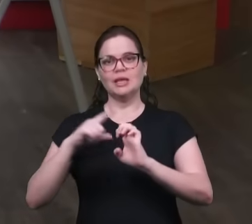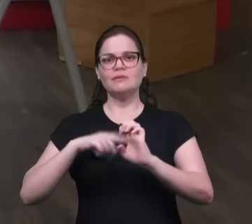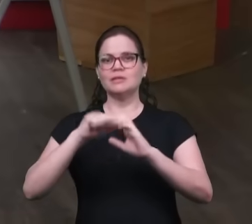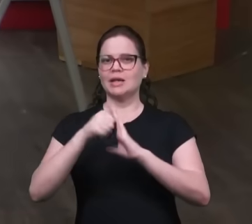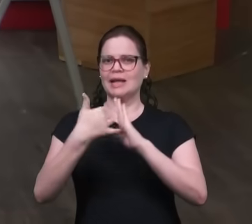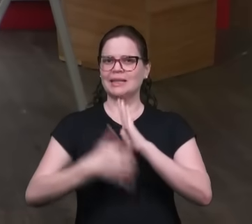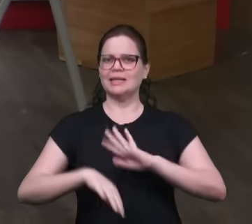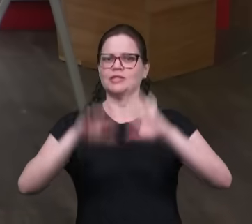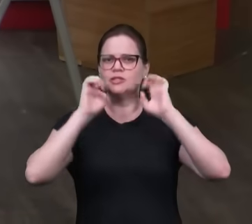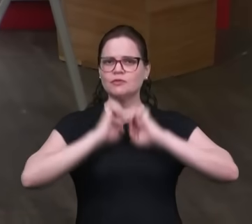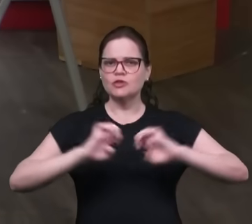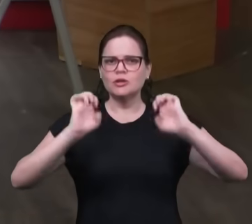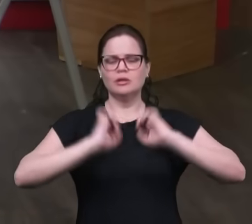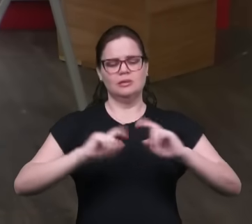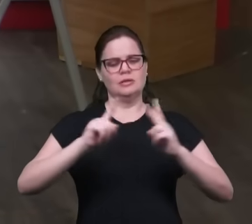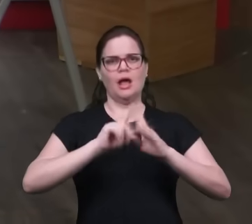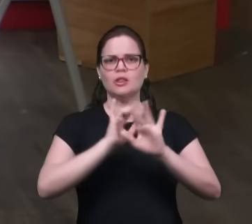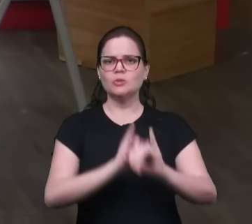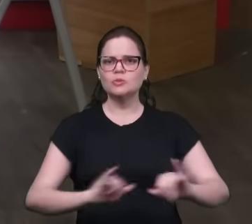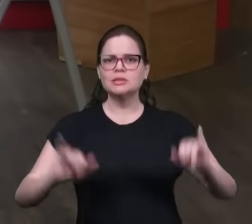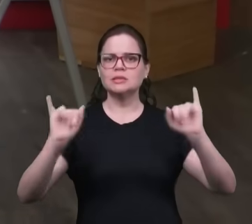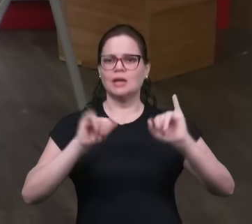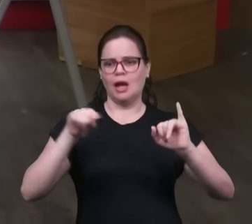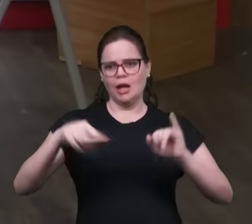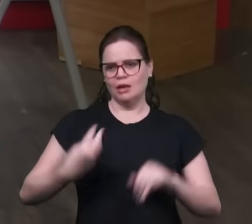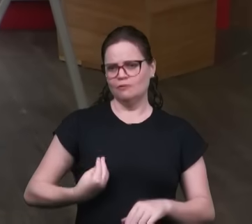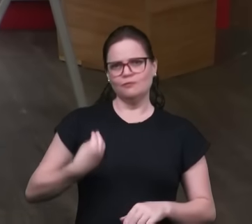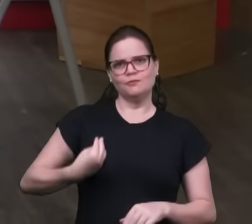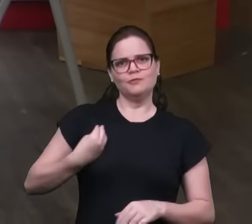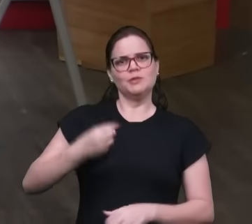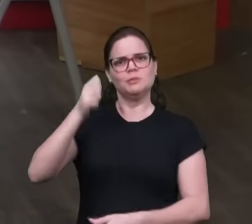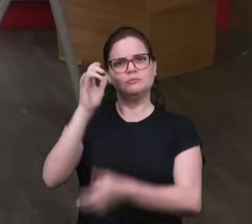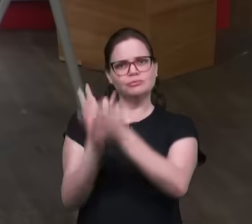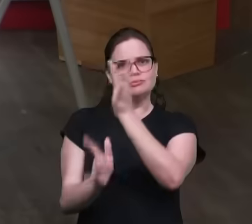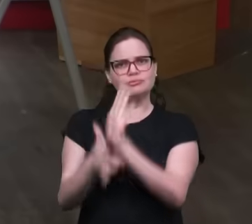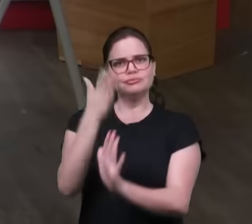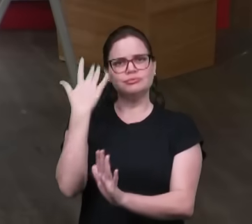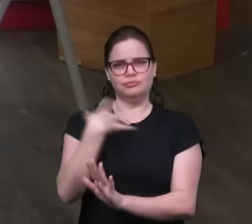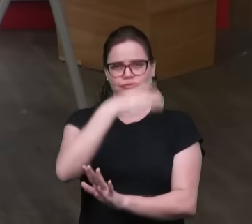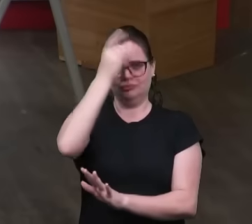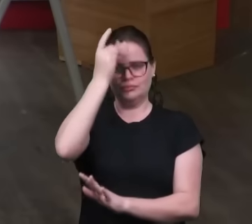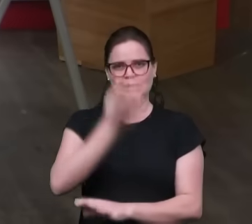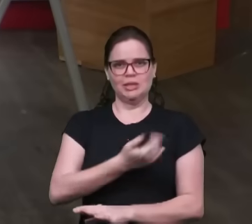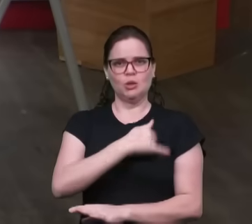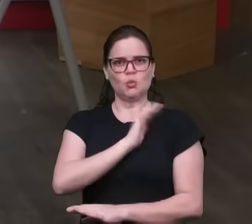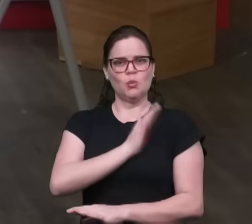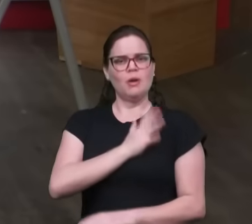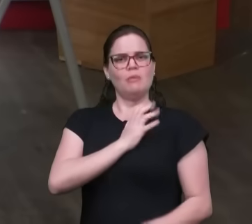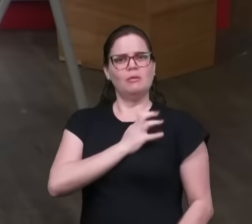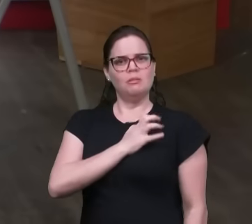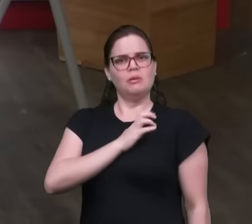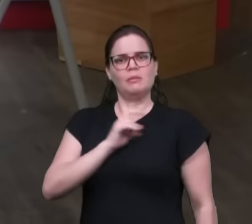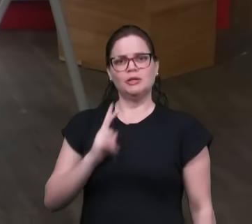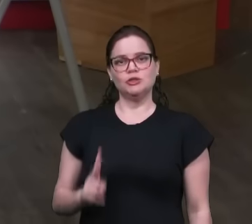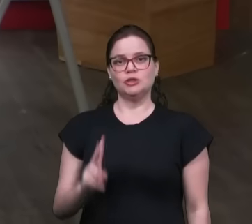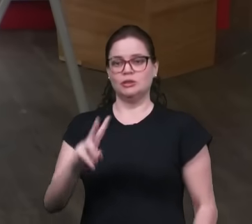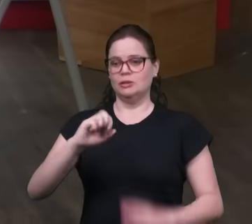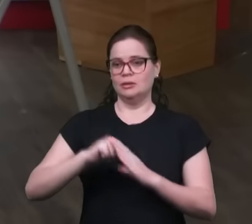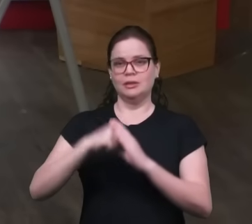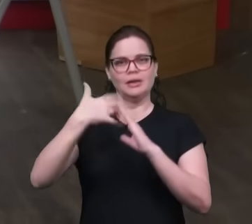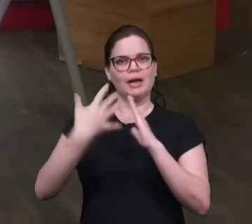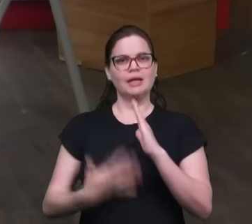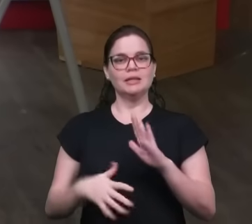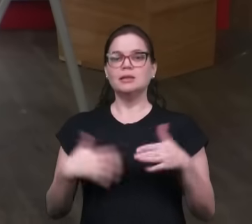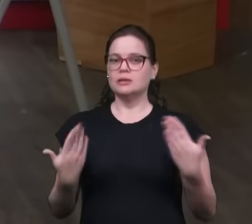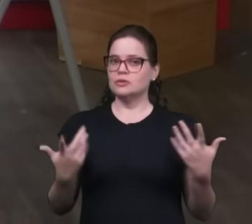né? De anunciar, de uma igreja viva, né? O primeiro amor latente no coração da igreja. Isso. E uma das características é